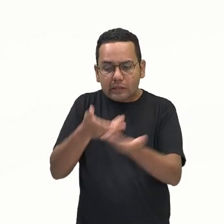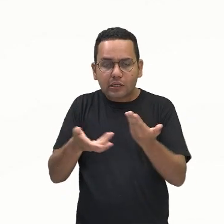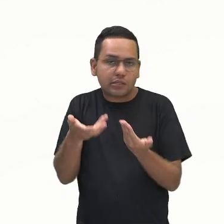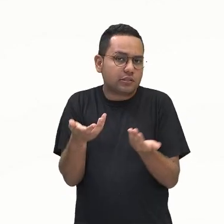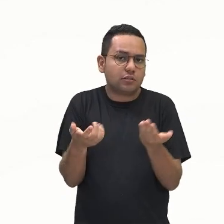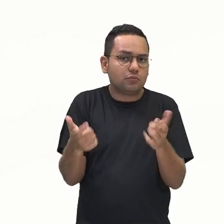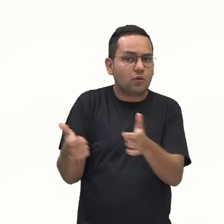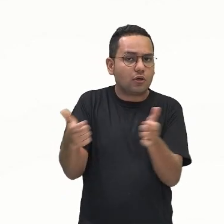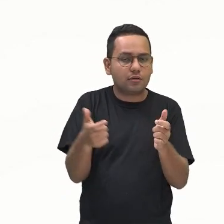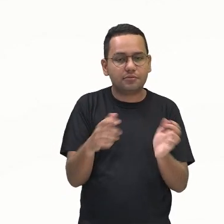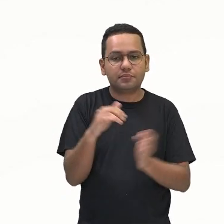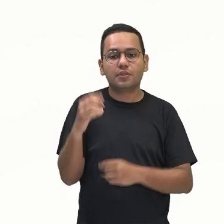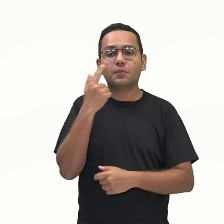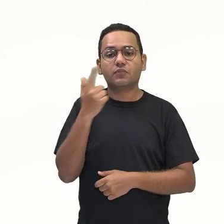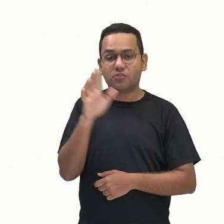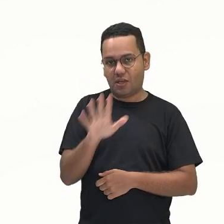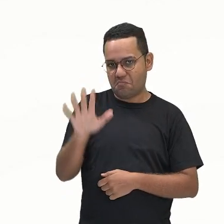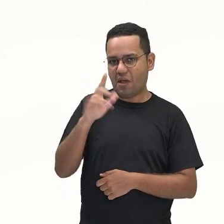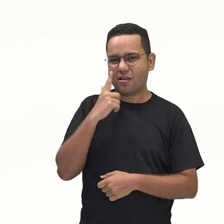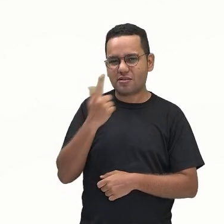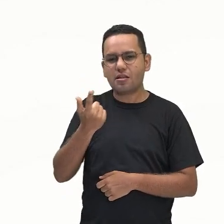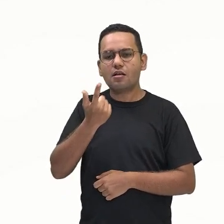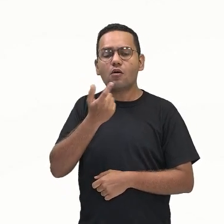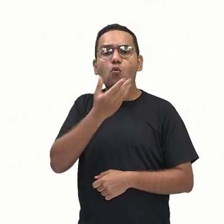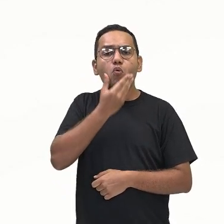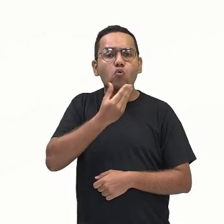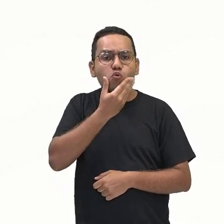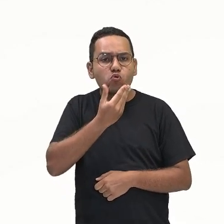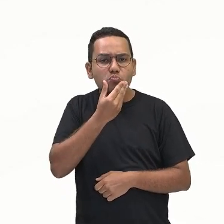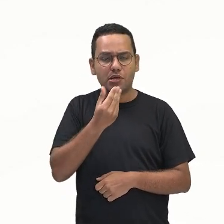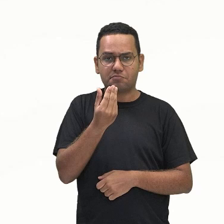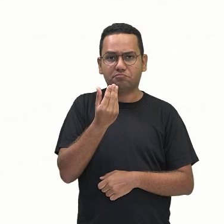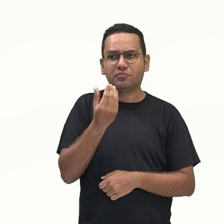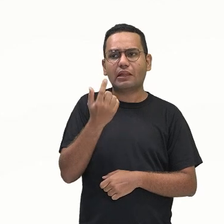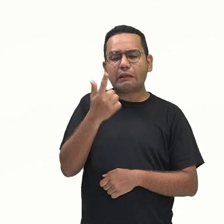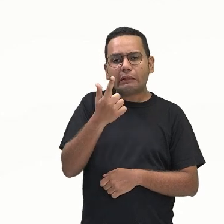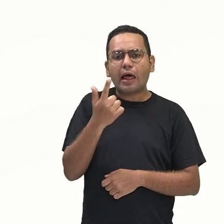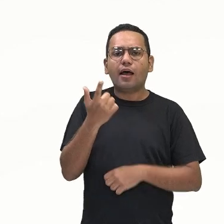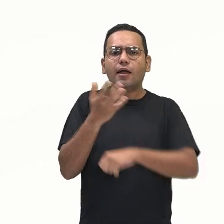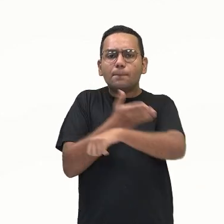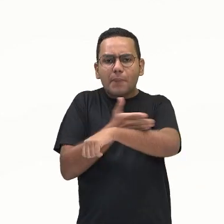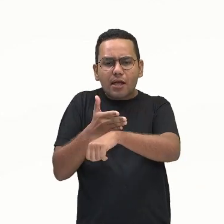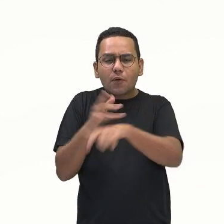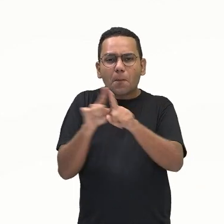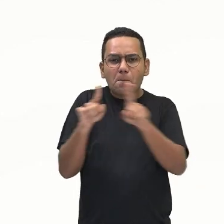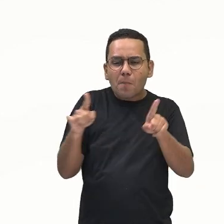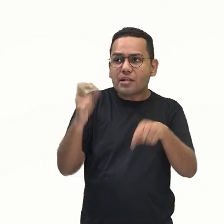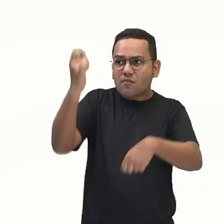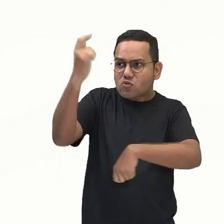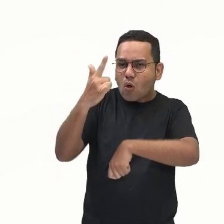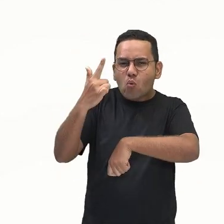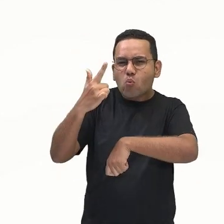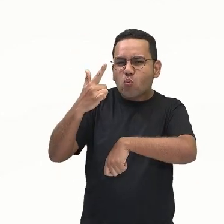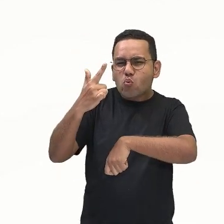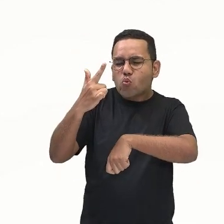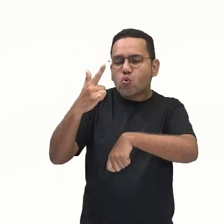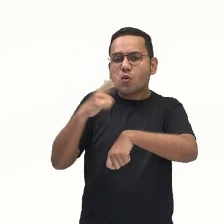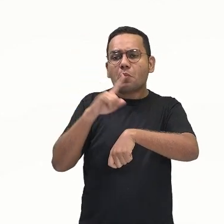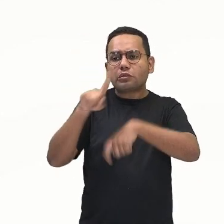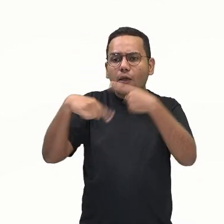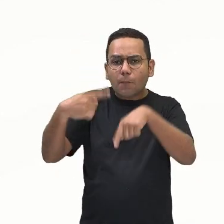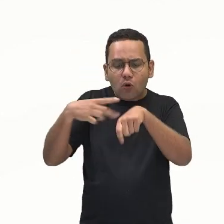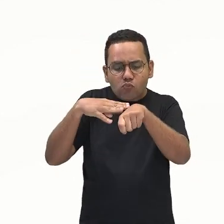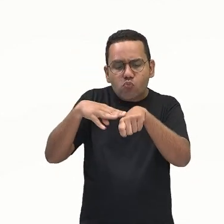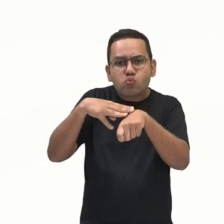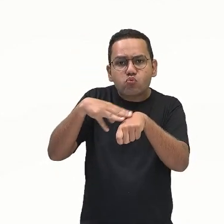luz solar, né? Foi para a praia e ficou aí com uma aparência mais bronzeada. A coloração da pele dele pode ter